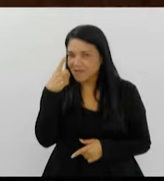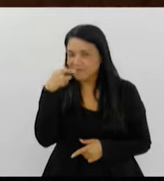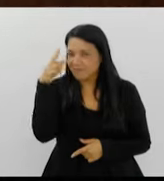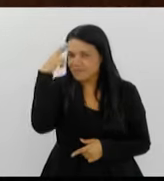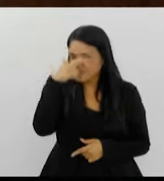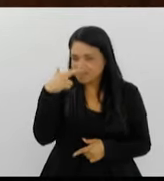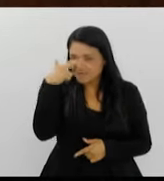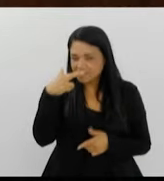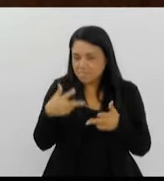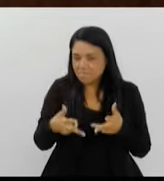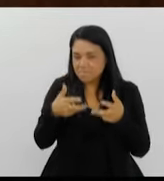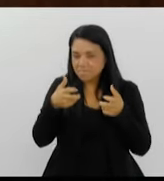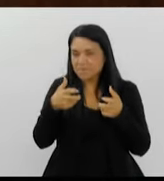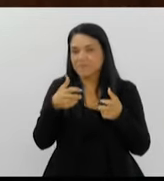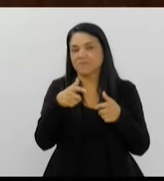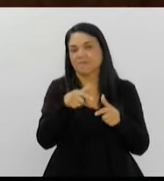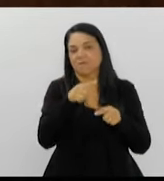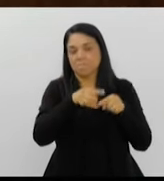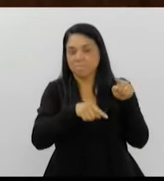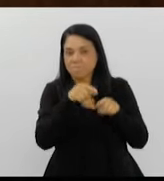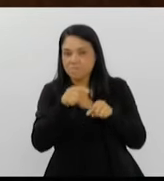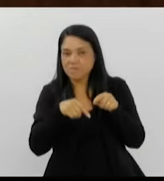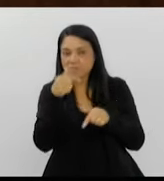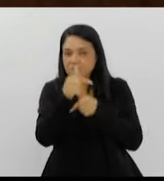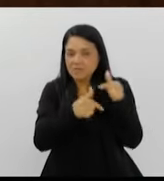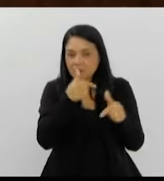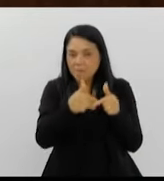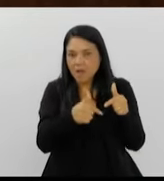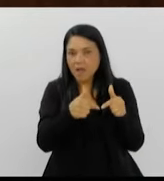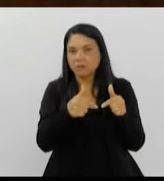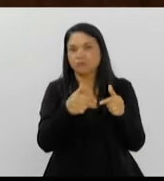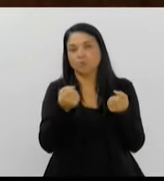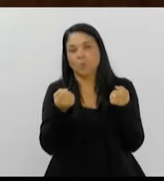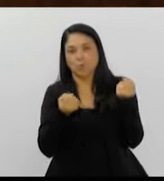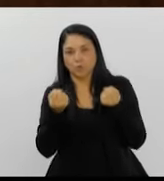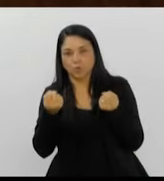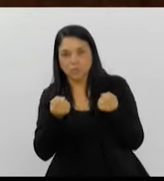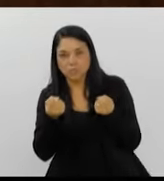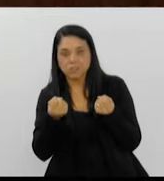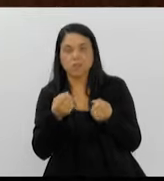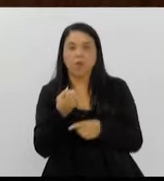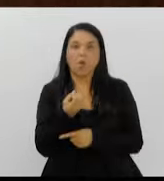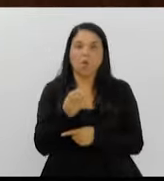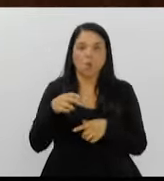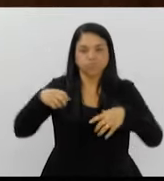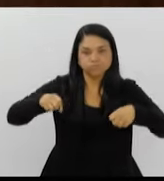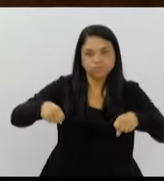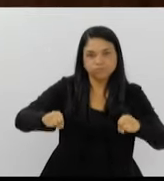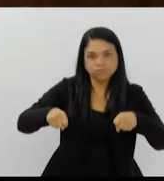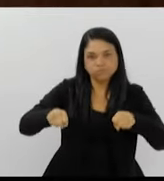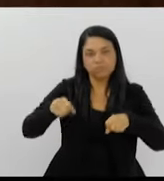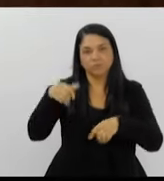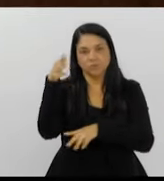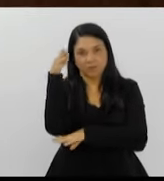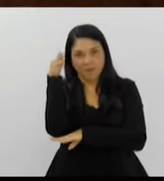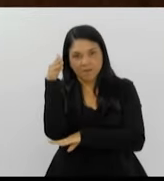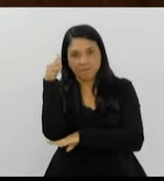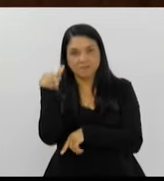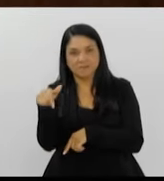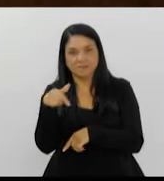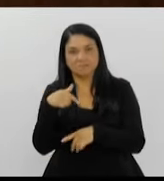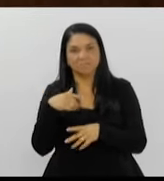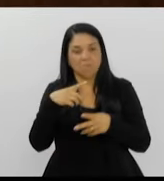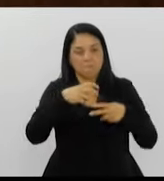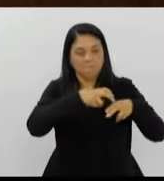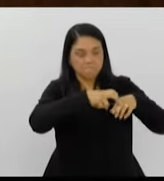o instrumento de trabalho de um de um motorista de motot táxi sendo levado pela